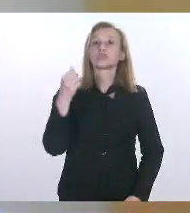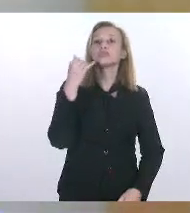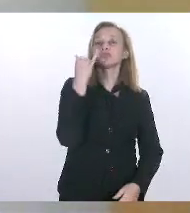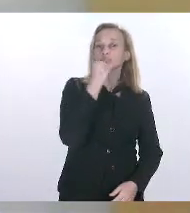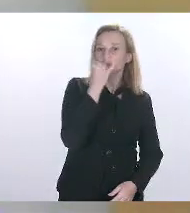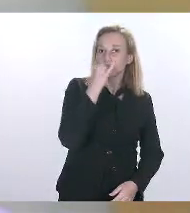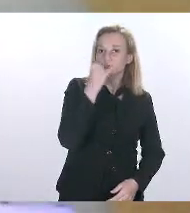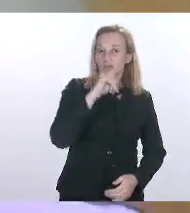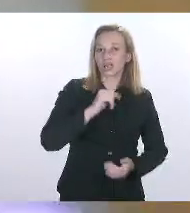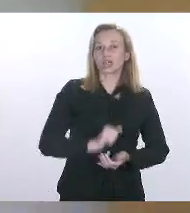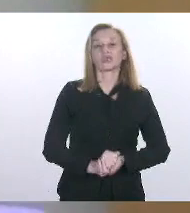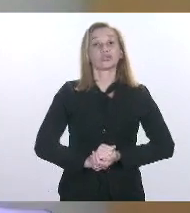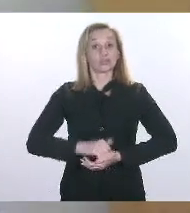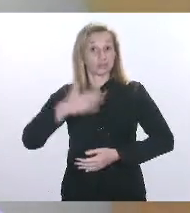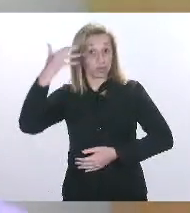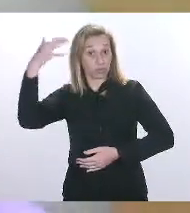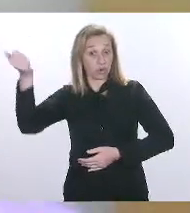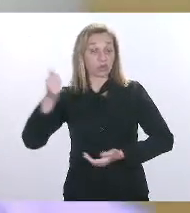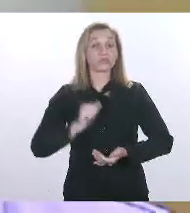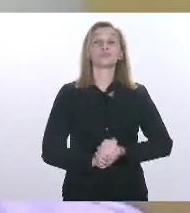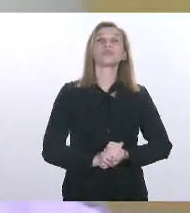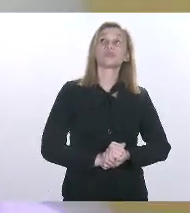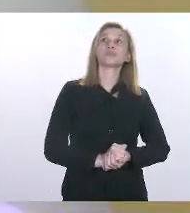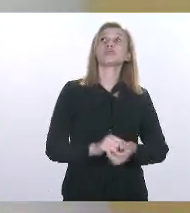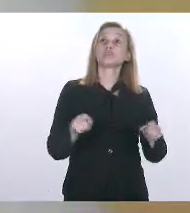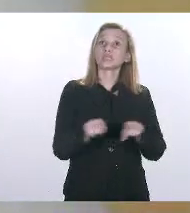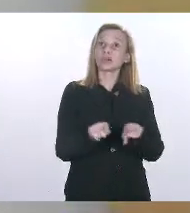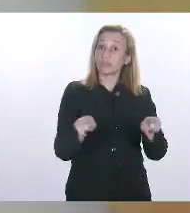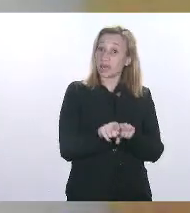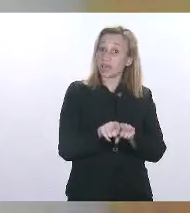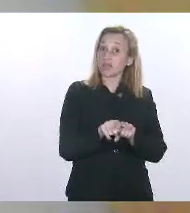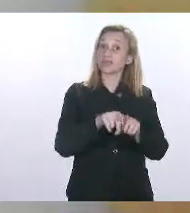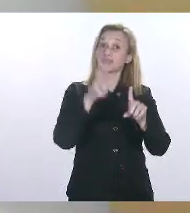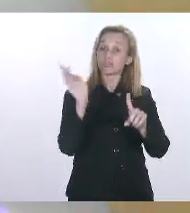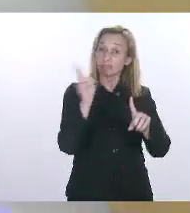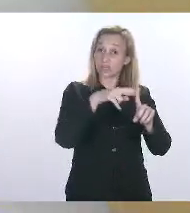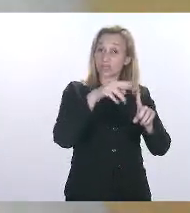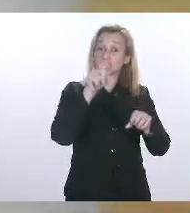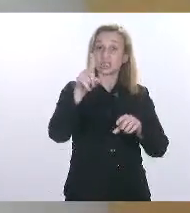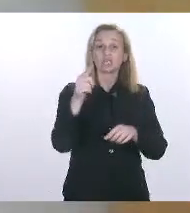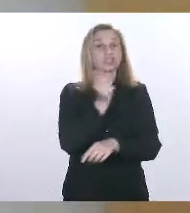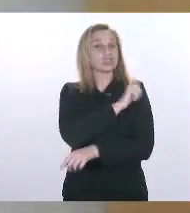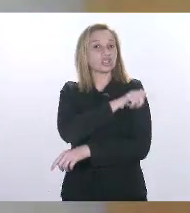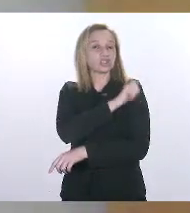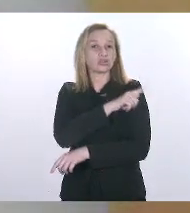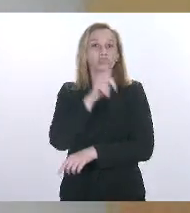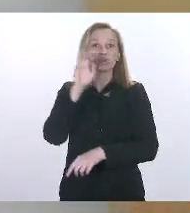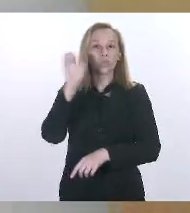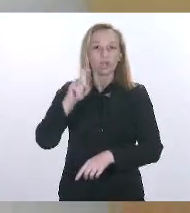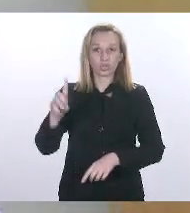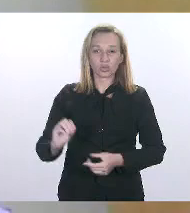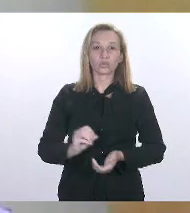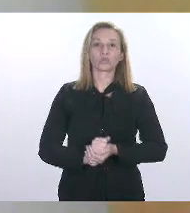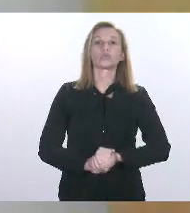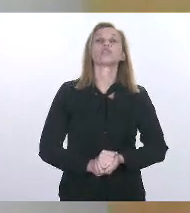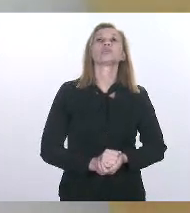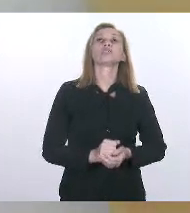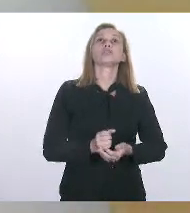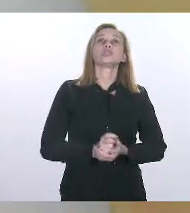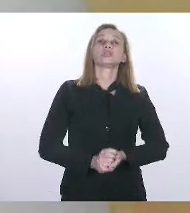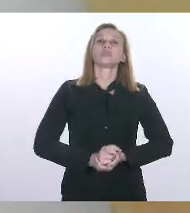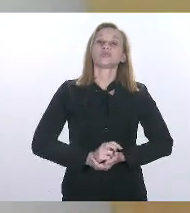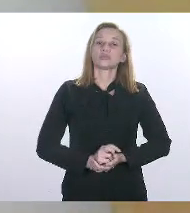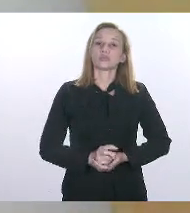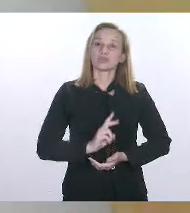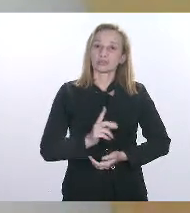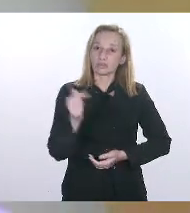repercussão internacional, e, além disso, se destacou na gestão universitária da UESO, é a nossa interlocutora frequente aqui